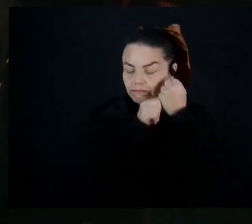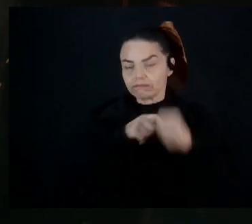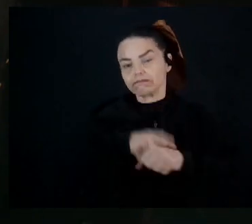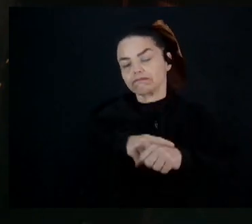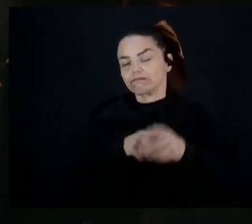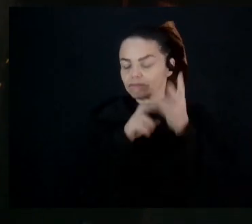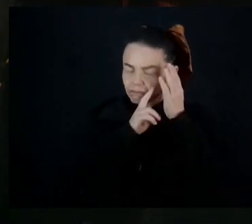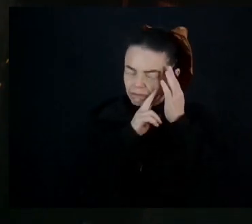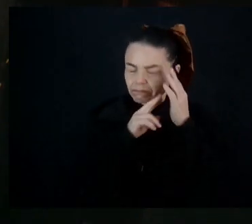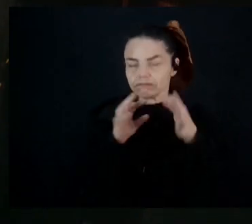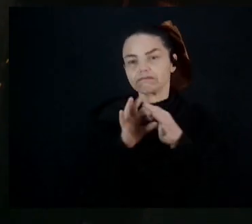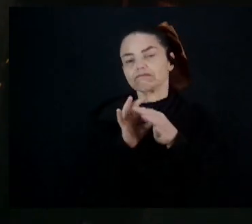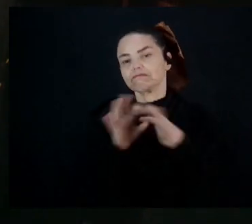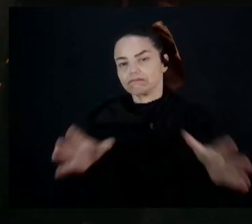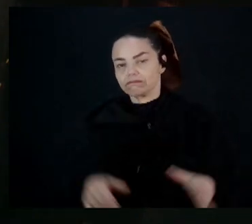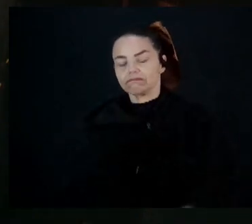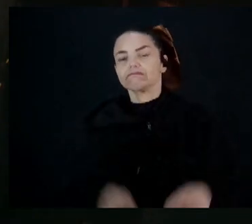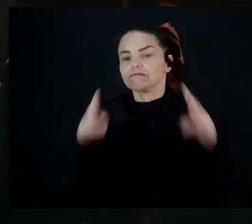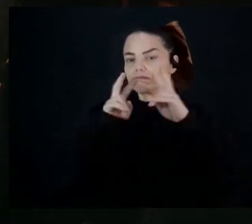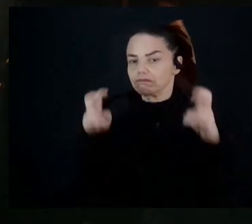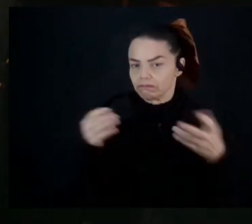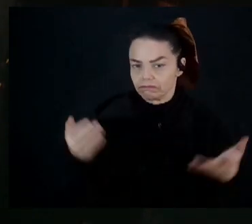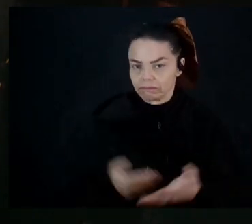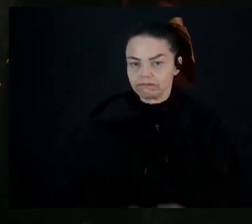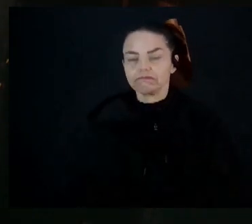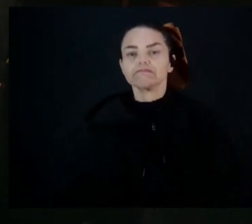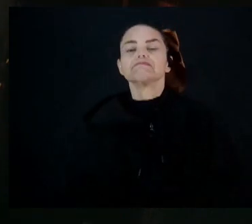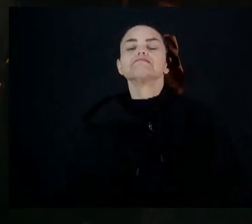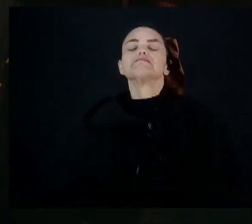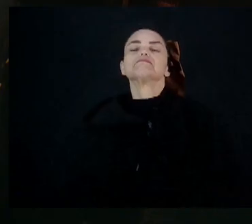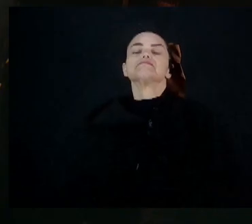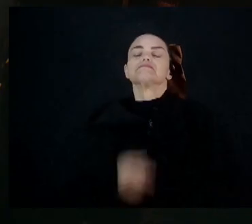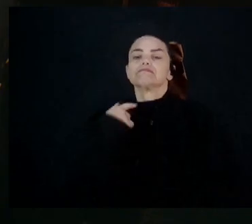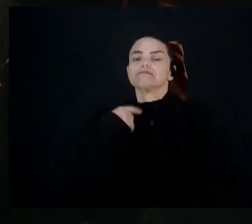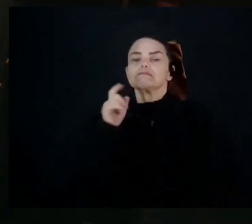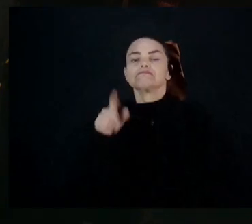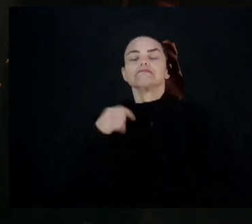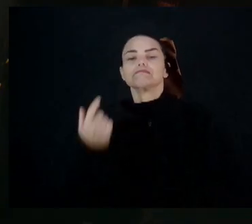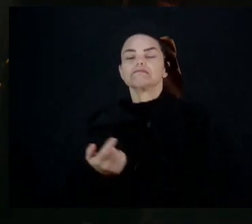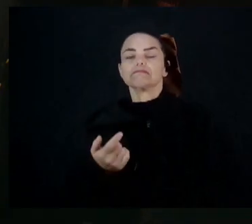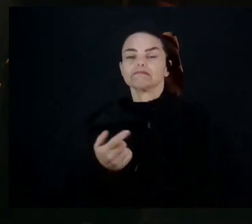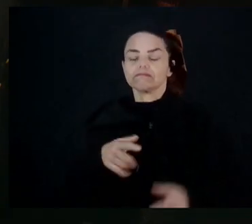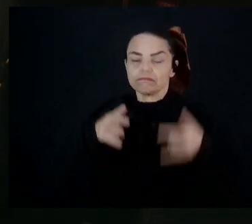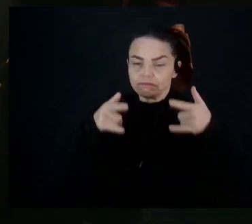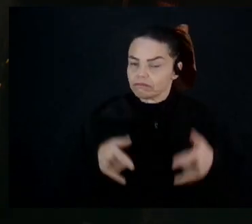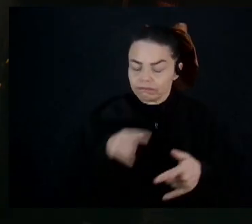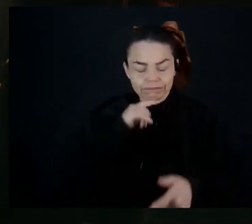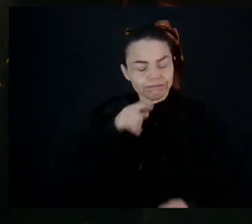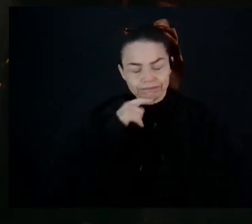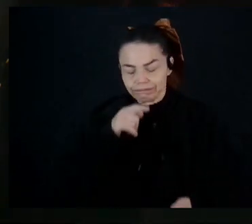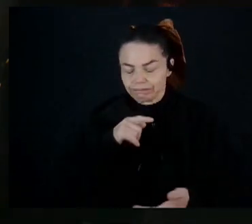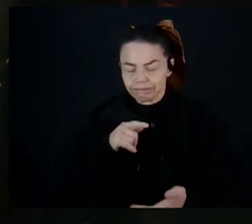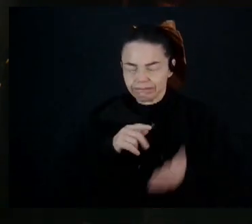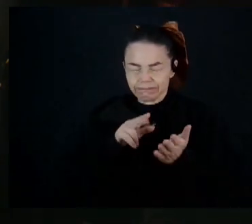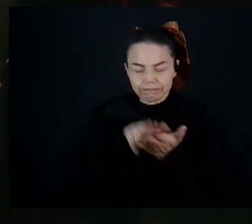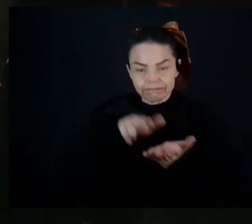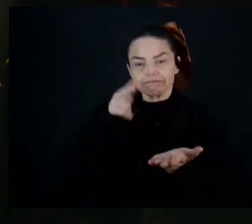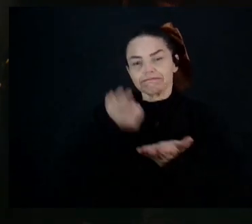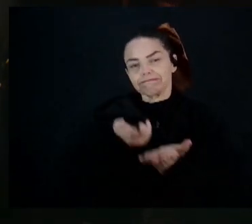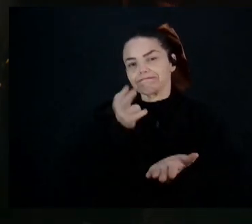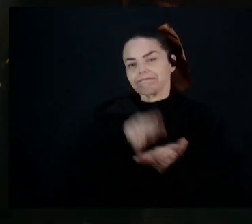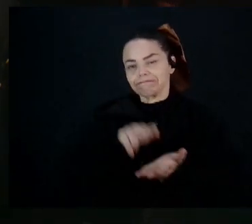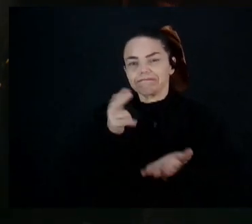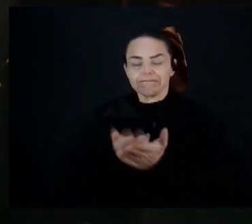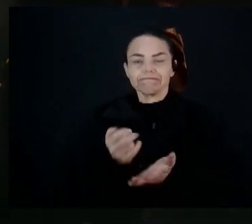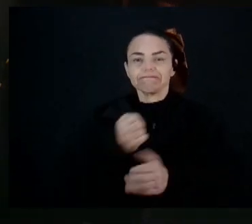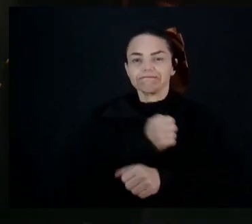liberdade, que é o nosso tema de hoje, né? Sono e tempo. E aí vão para a cama, não conseguem dormir porque já passou, né? Já passou